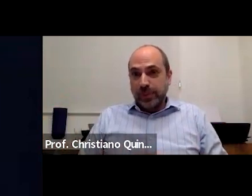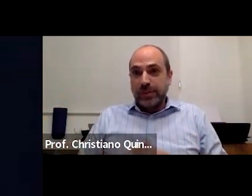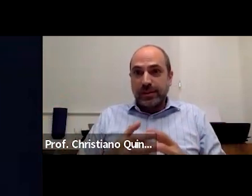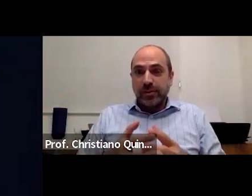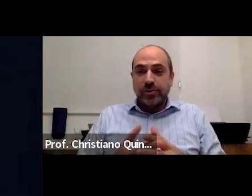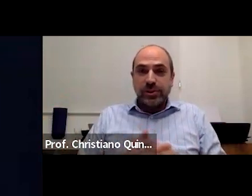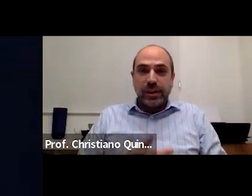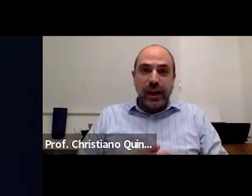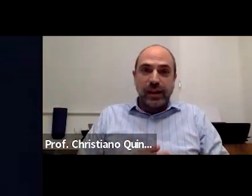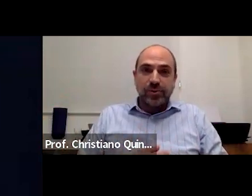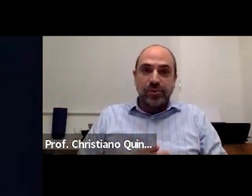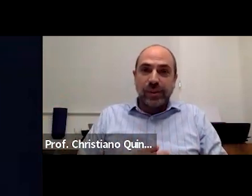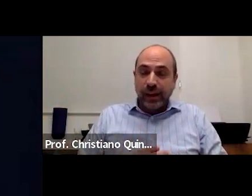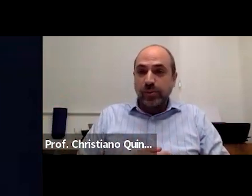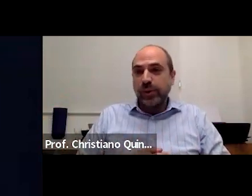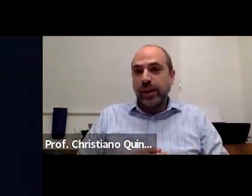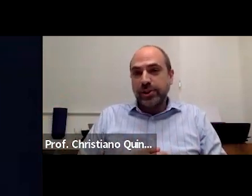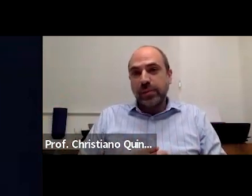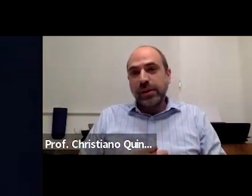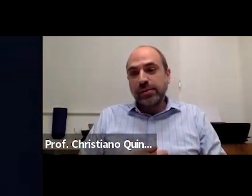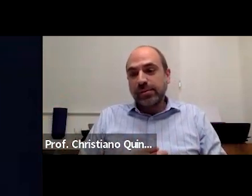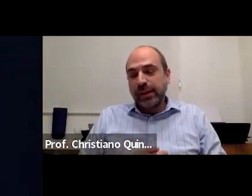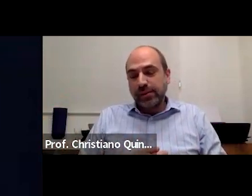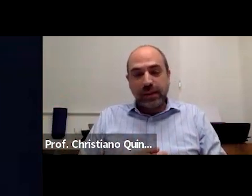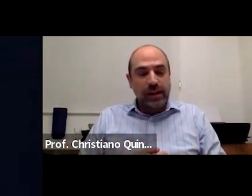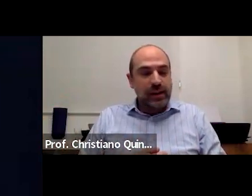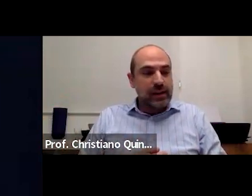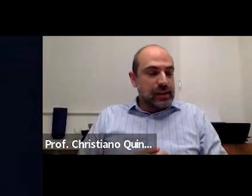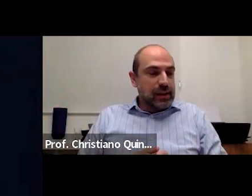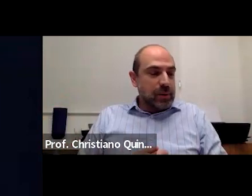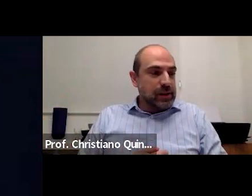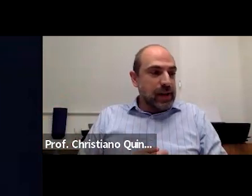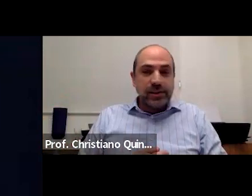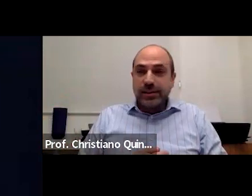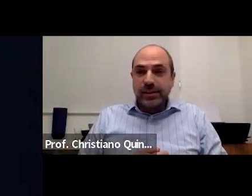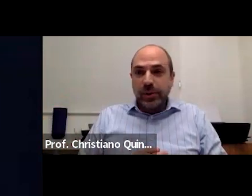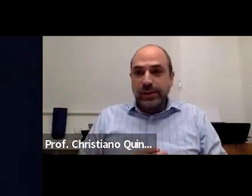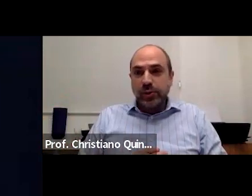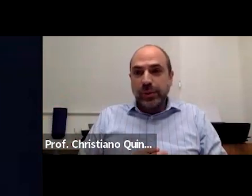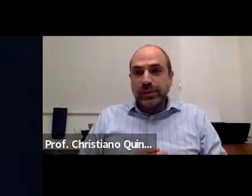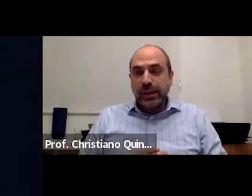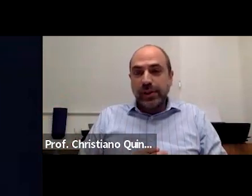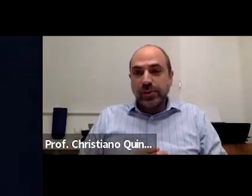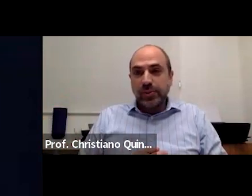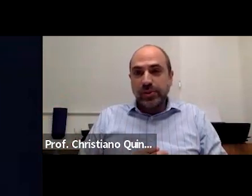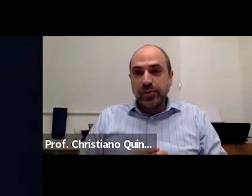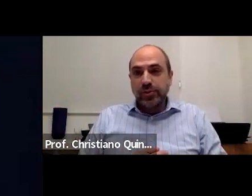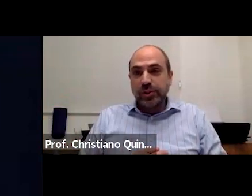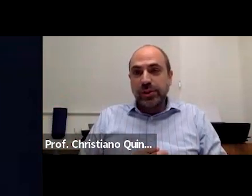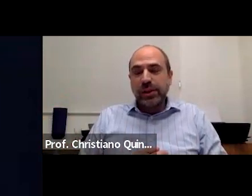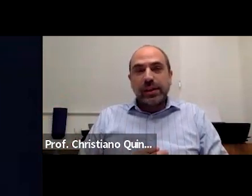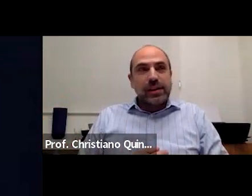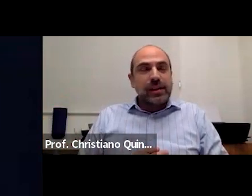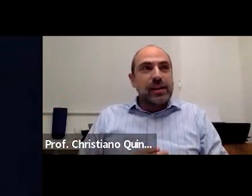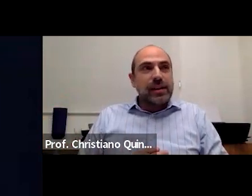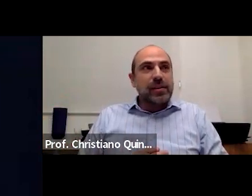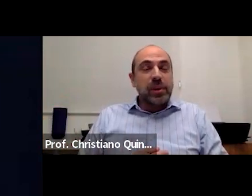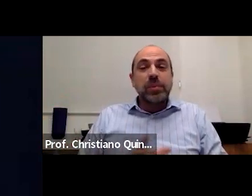e a gente precisa considerar isso dentro do engajamento, dentro da qualidade e da segurança do paciente. Eu preciso